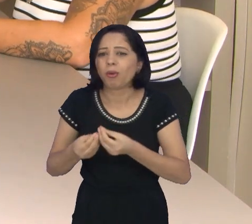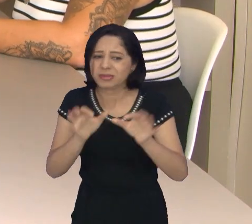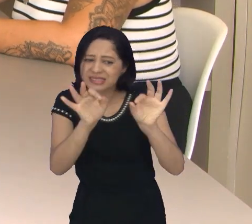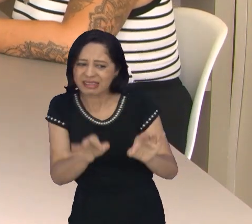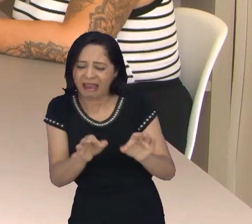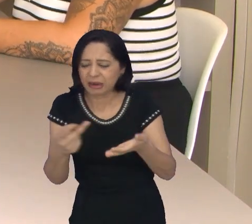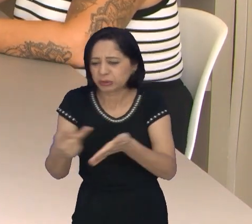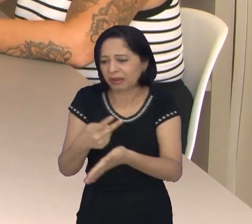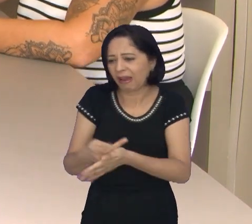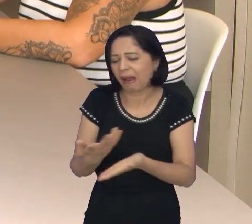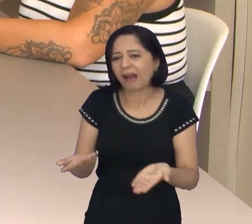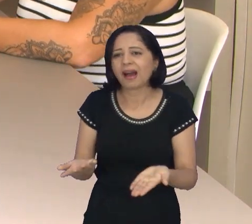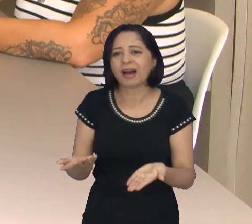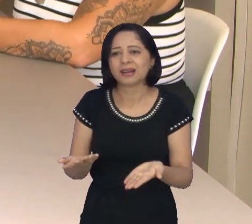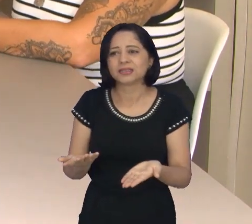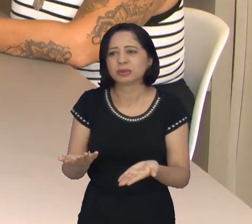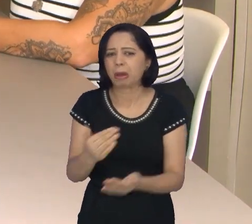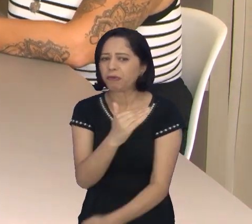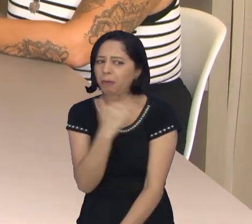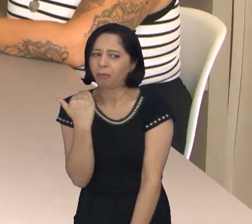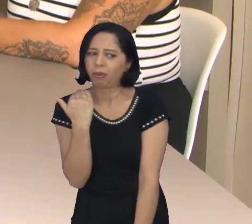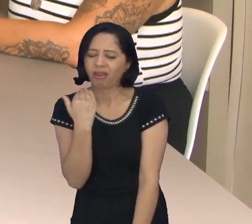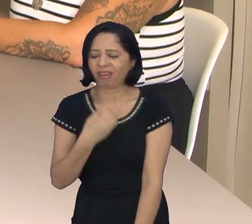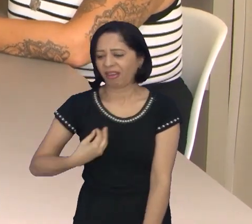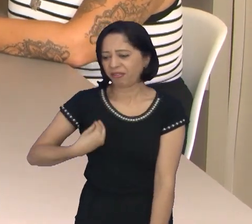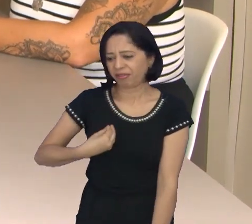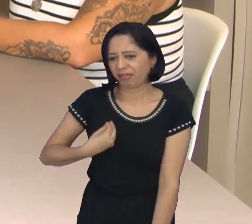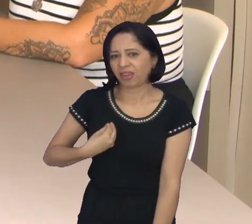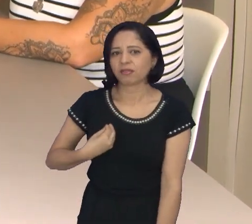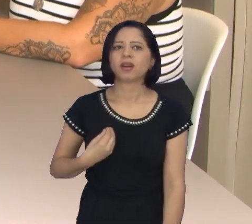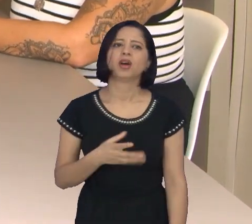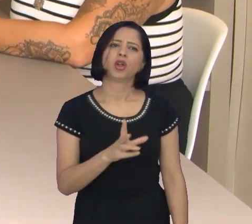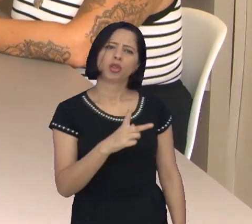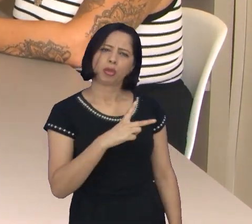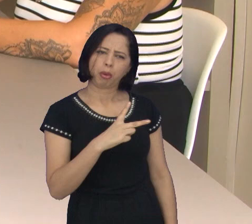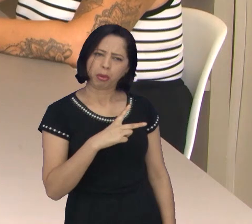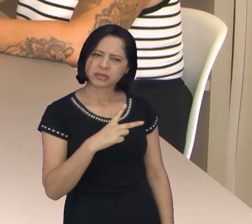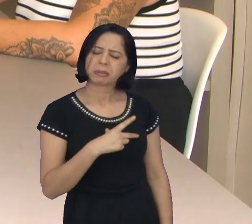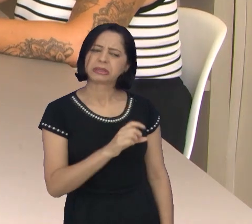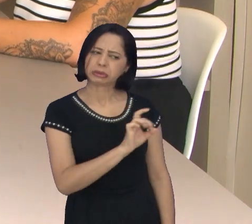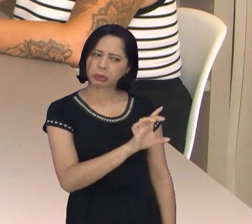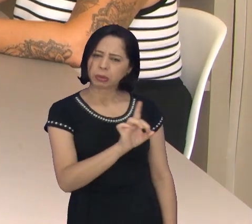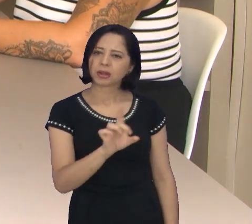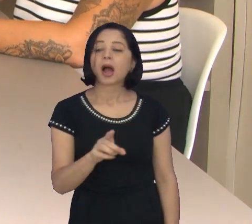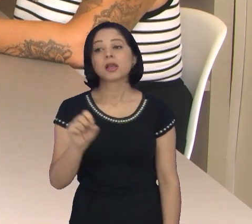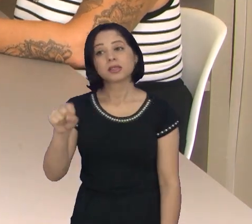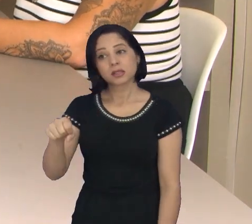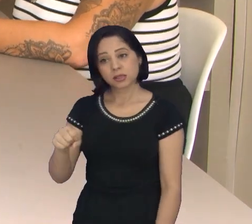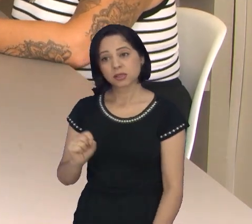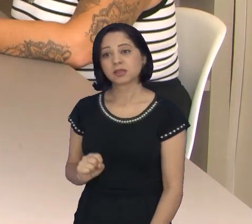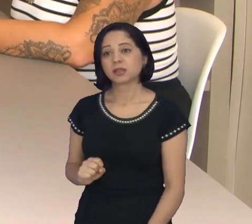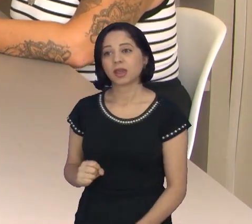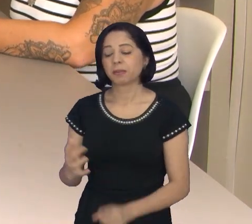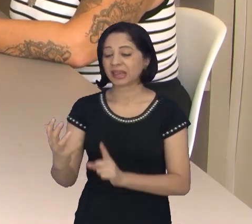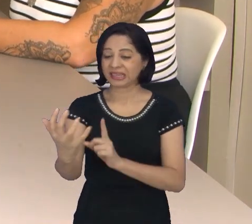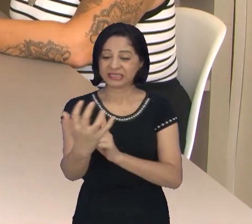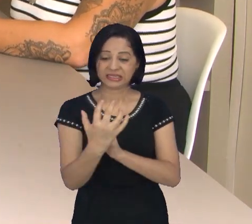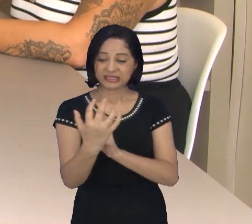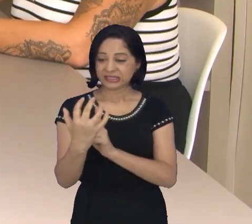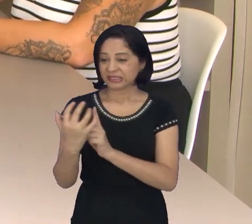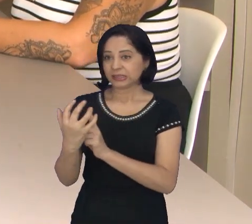tá errado, se você vai morrer, se vai viver. É individual demais, né? É muito individual, é um processo que afeta toda a